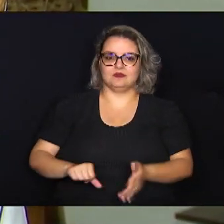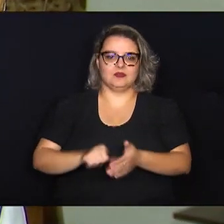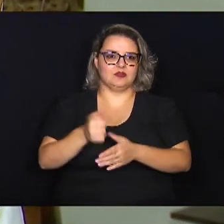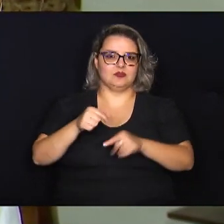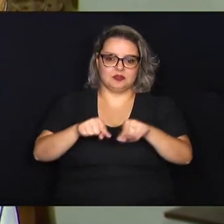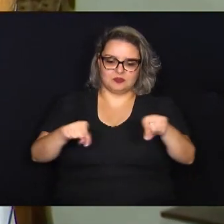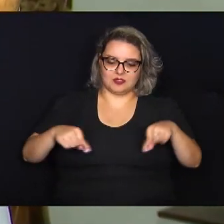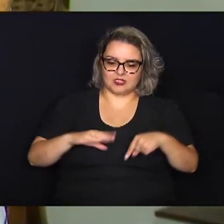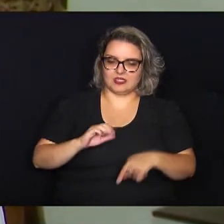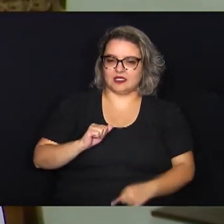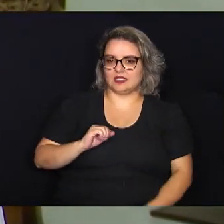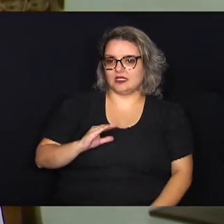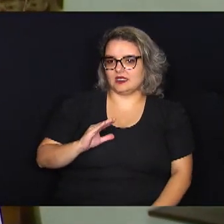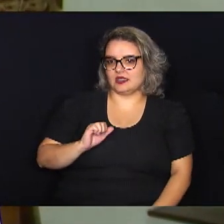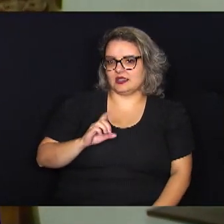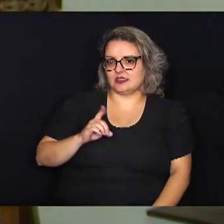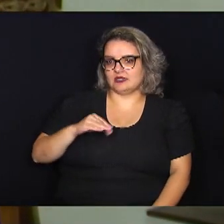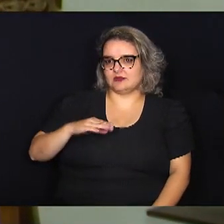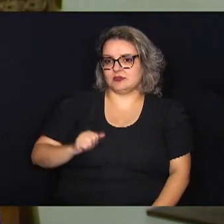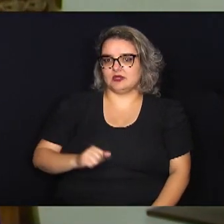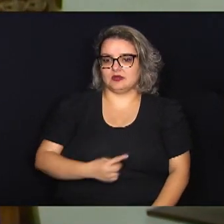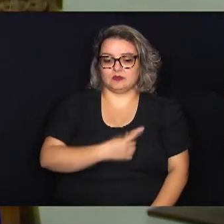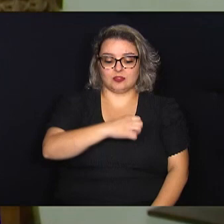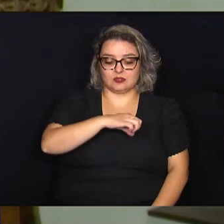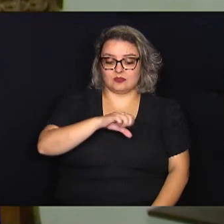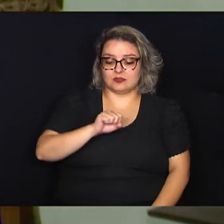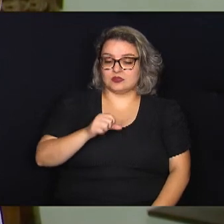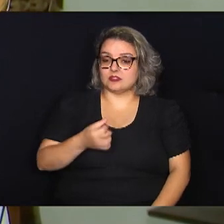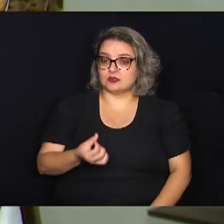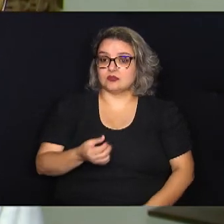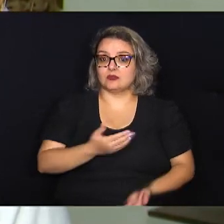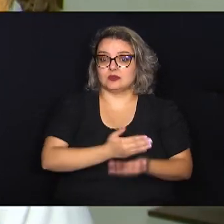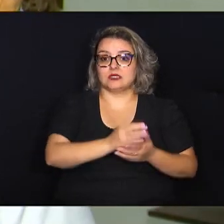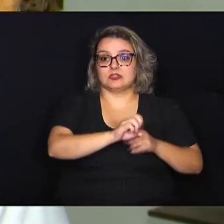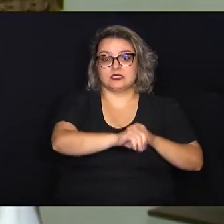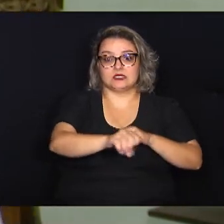né? Em 86, eu já comecei a dar aula de capoeira.